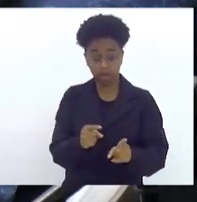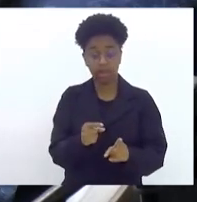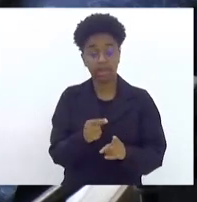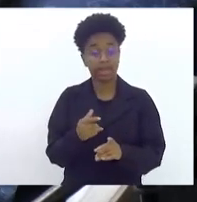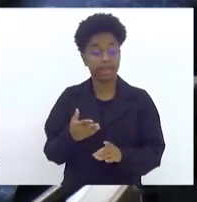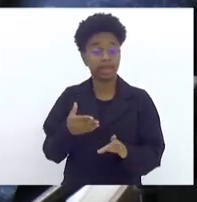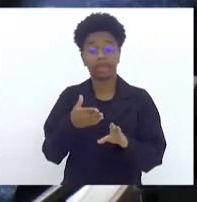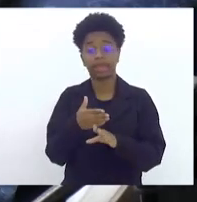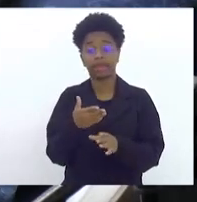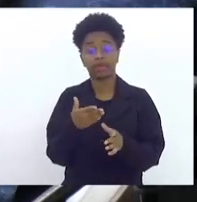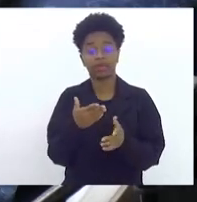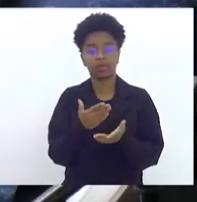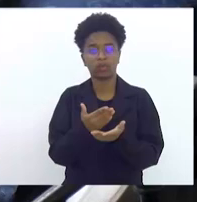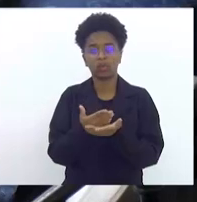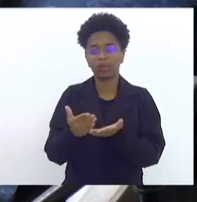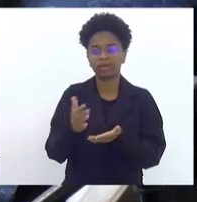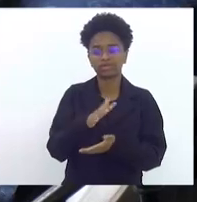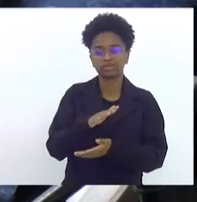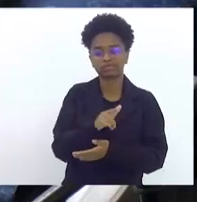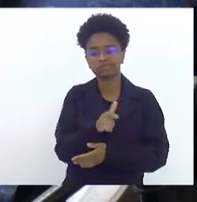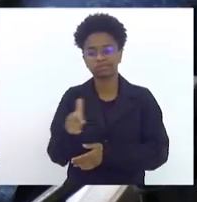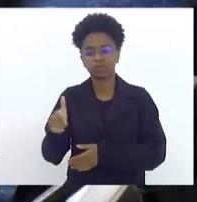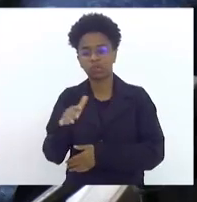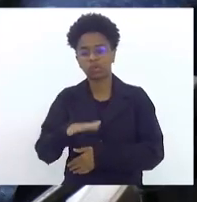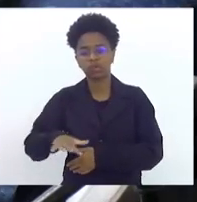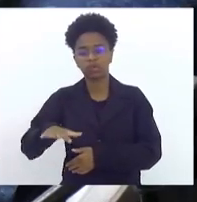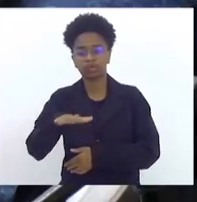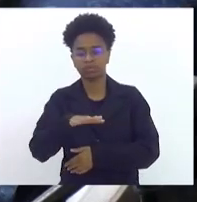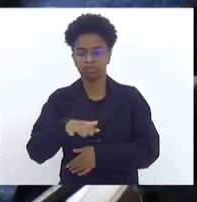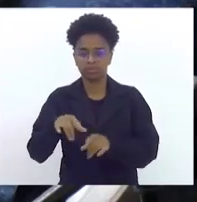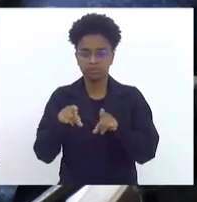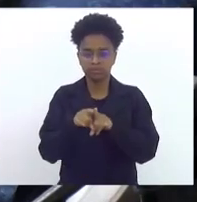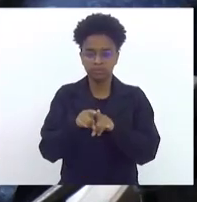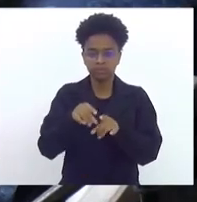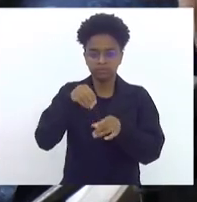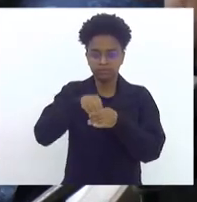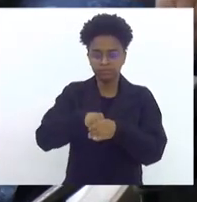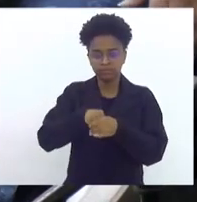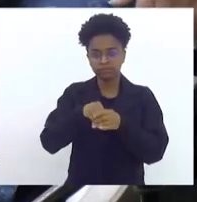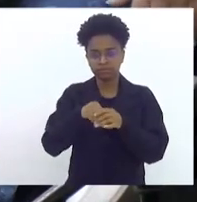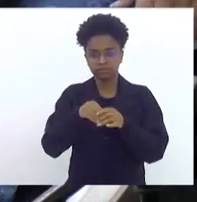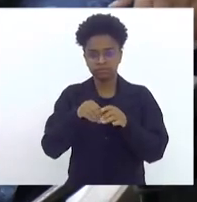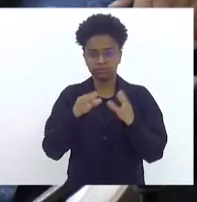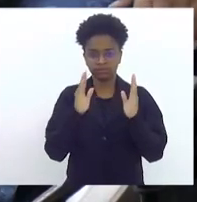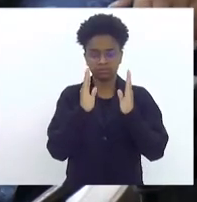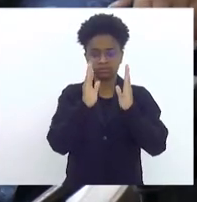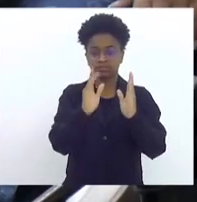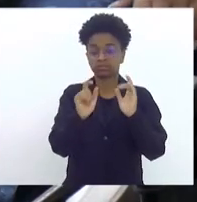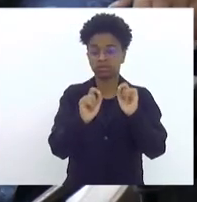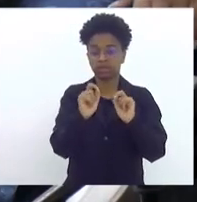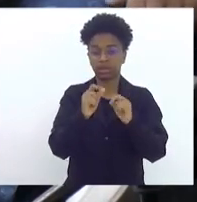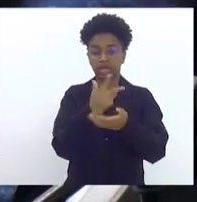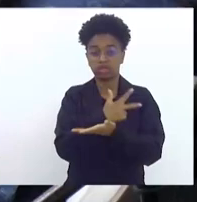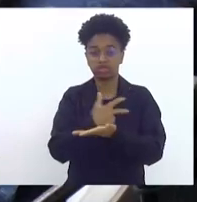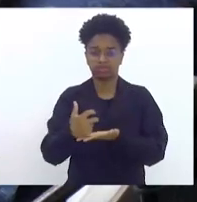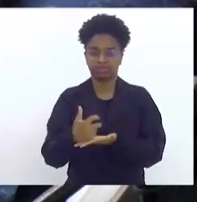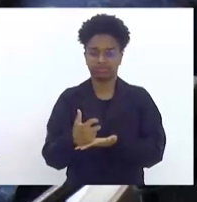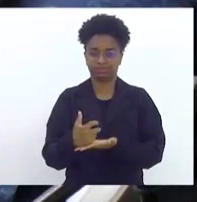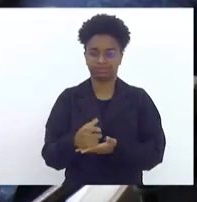já vai para uma outra área também dentro que existe na violência cibernética que é extorsão